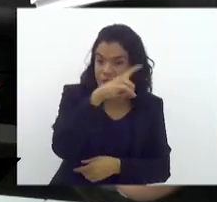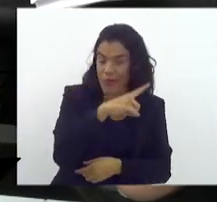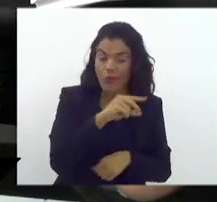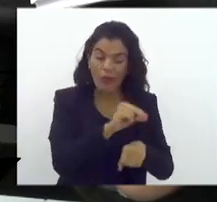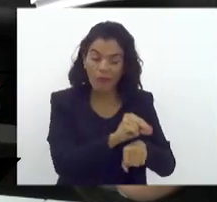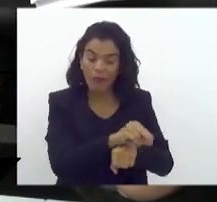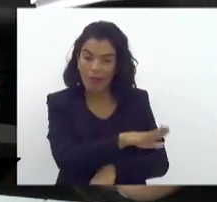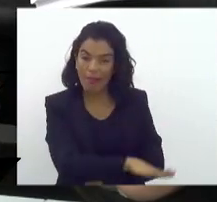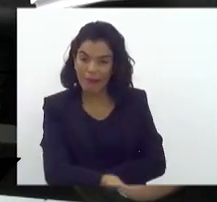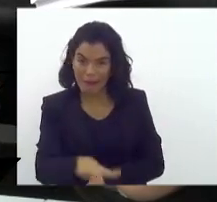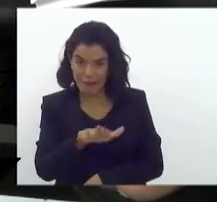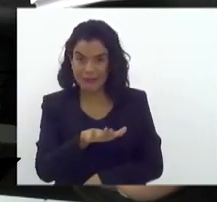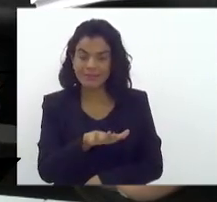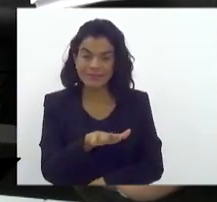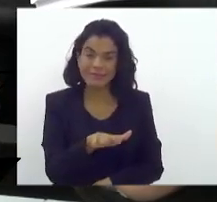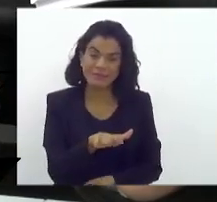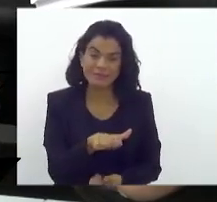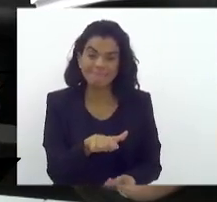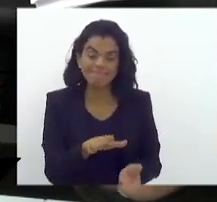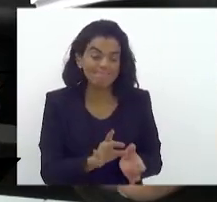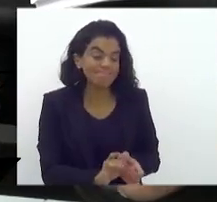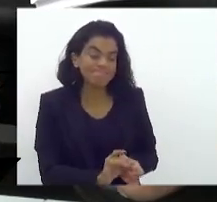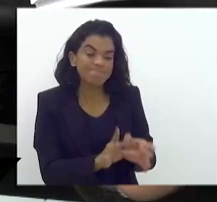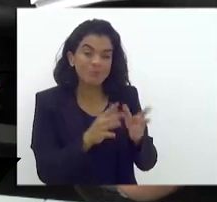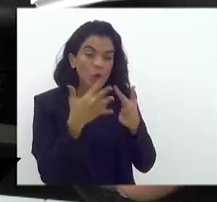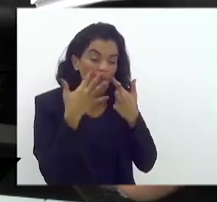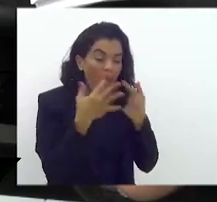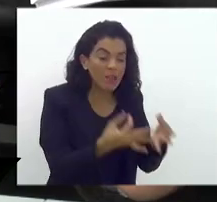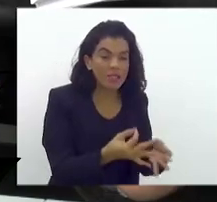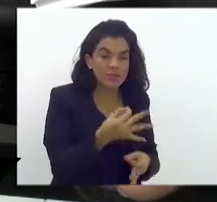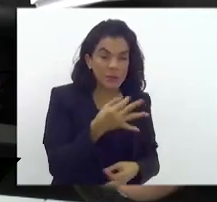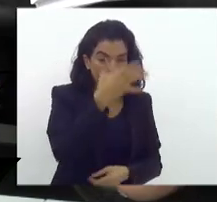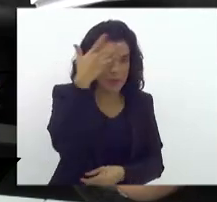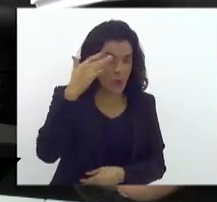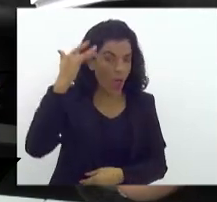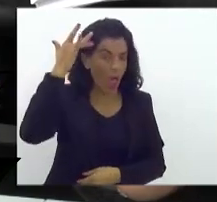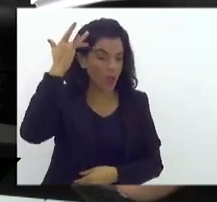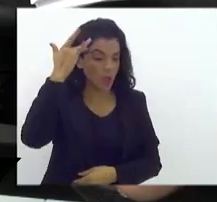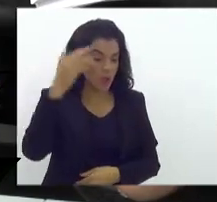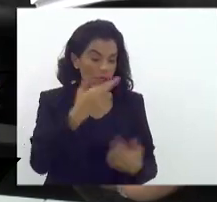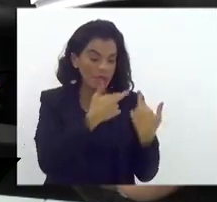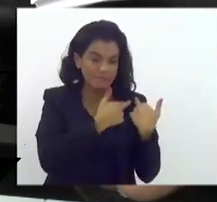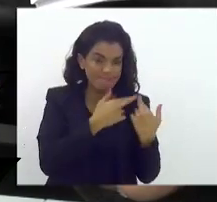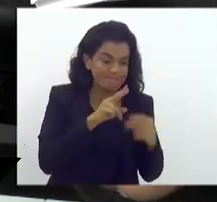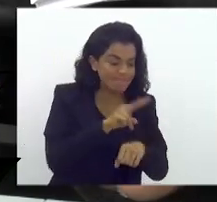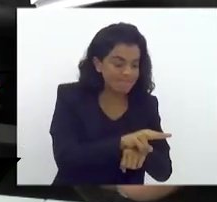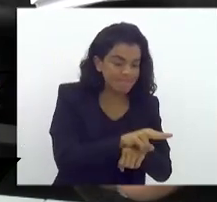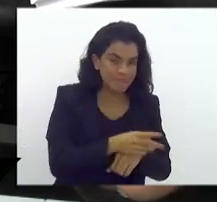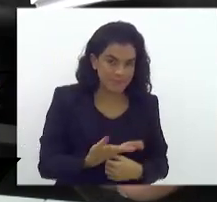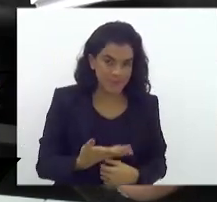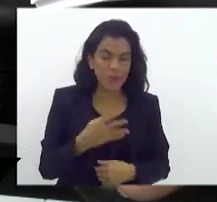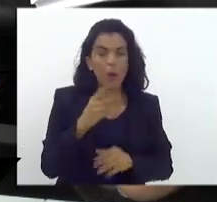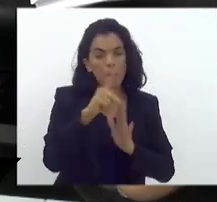cuidado dessas crianças que ficam sem atenção de um adulto, etc. Então, acho que o projeto trata de uma questão que é